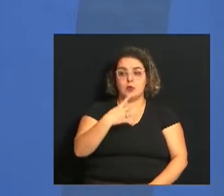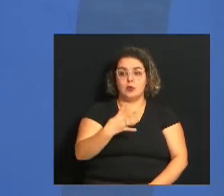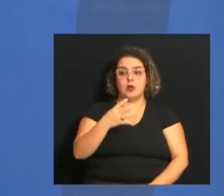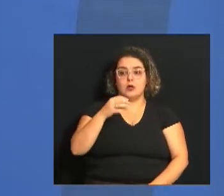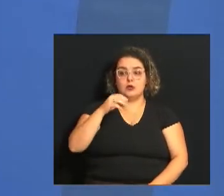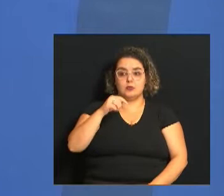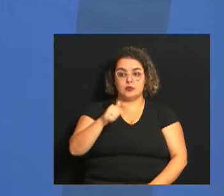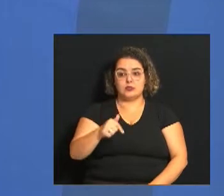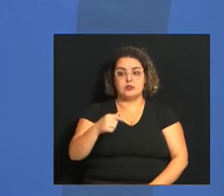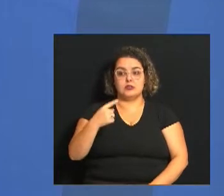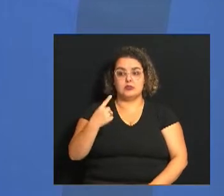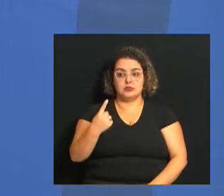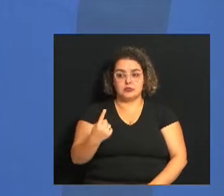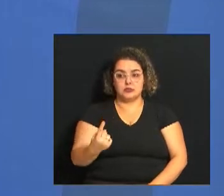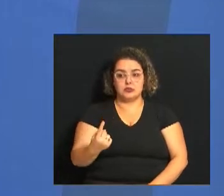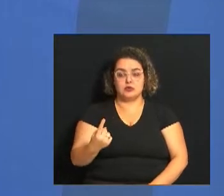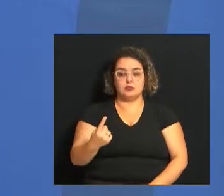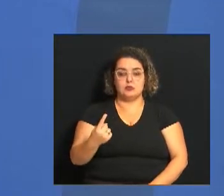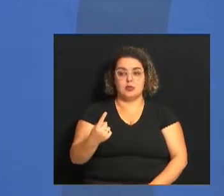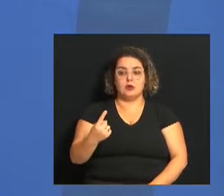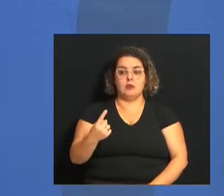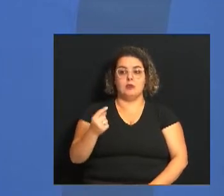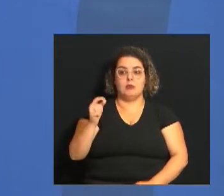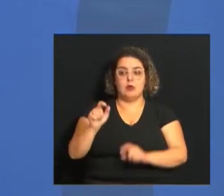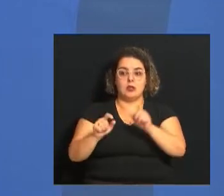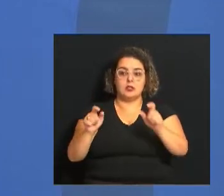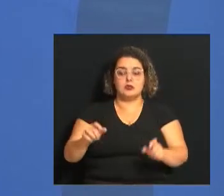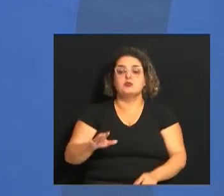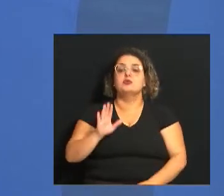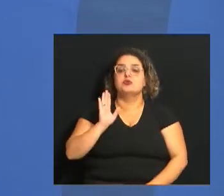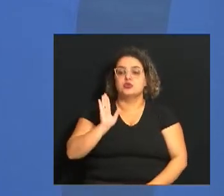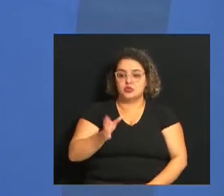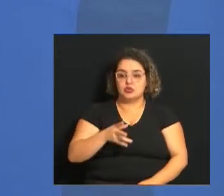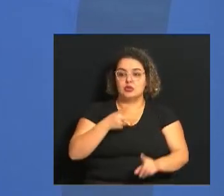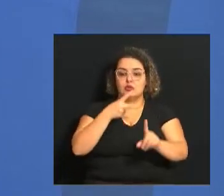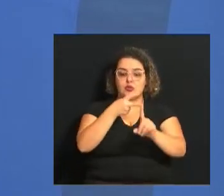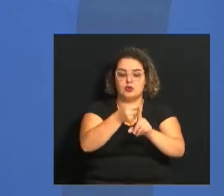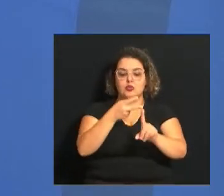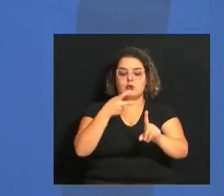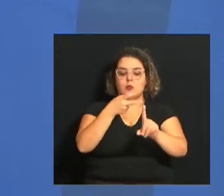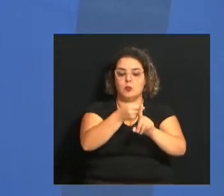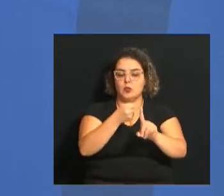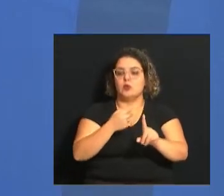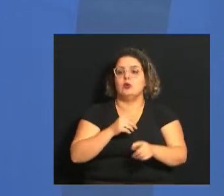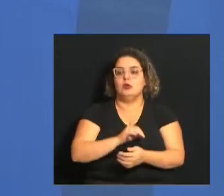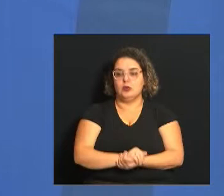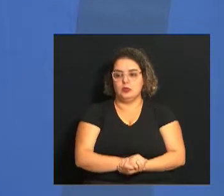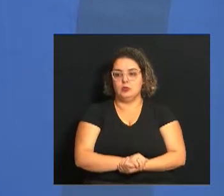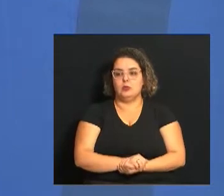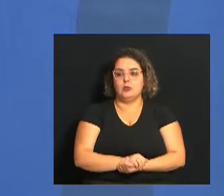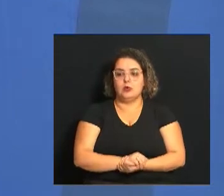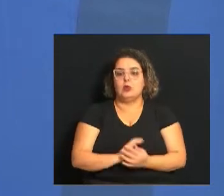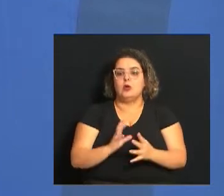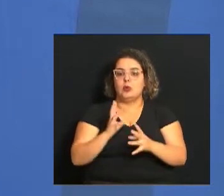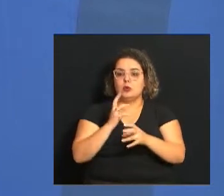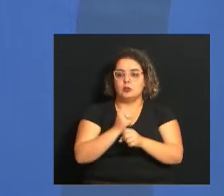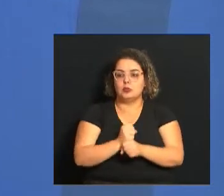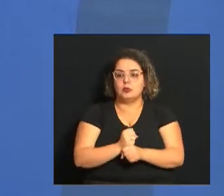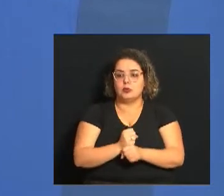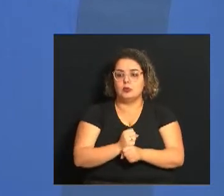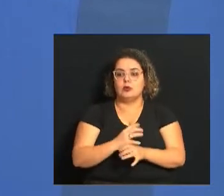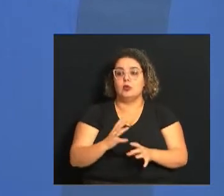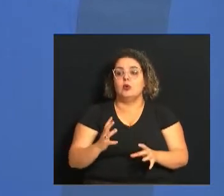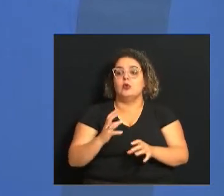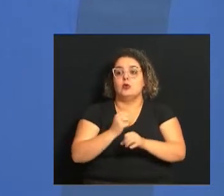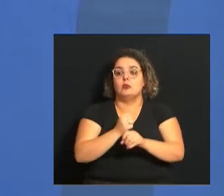1.004.981 pessoas da cidade já estão com o ciclo vacinal com 2 doses, que é aquele completo. O reforço, a